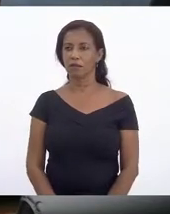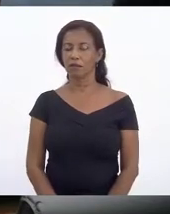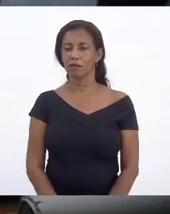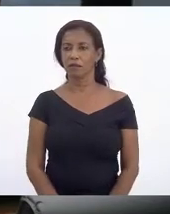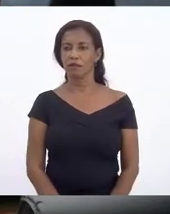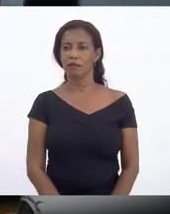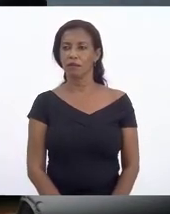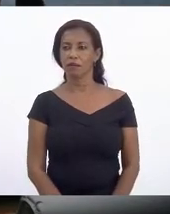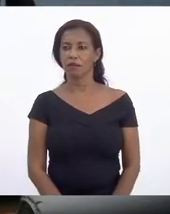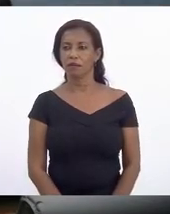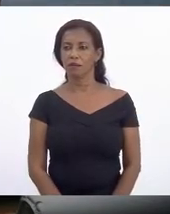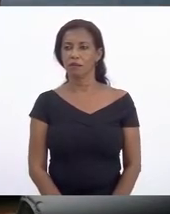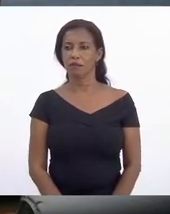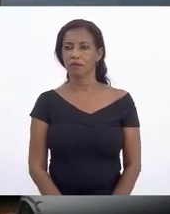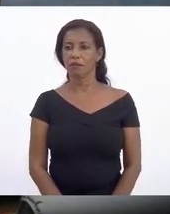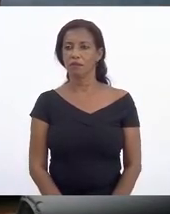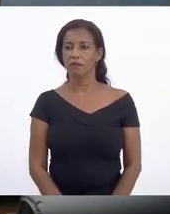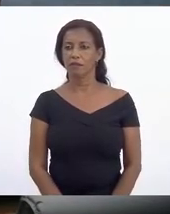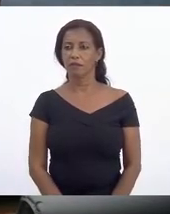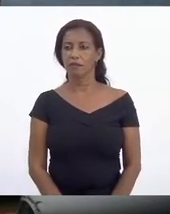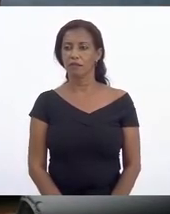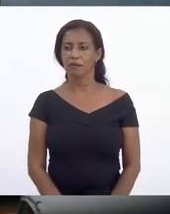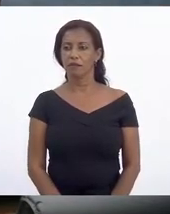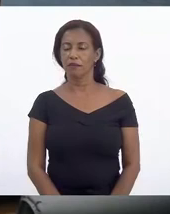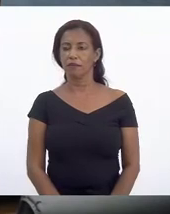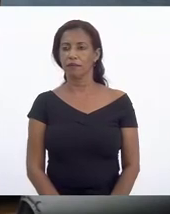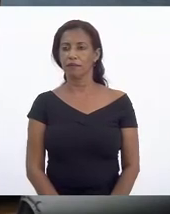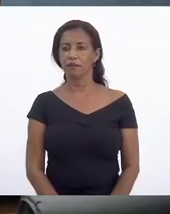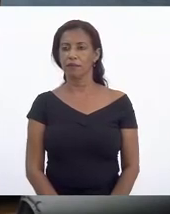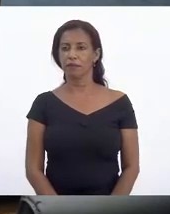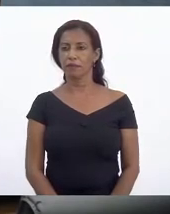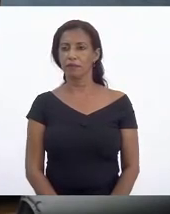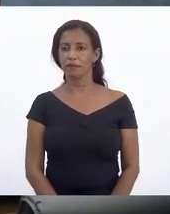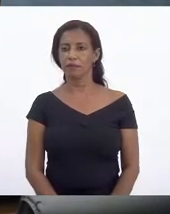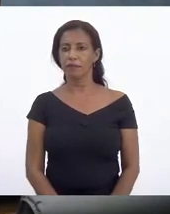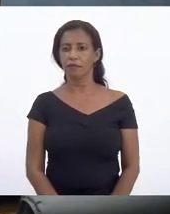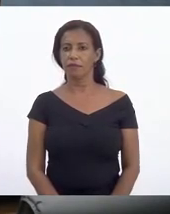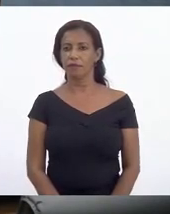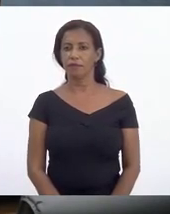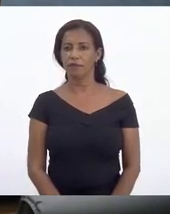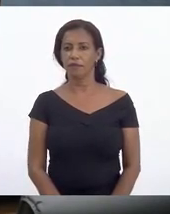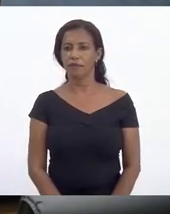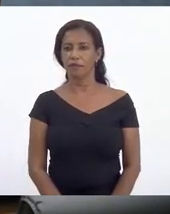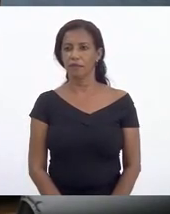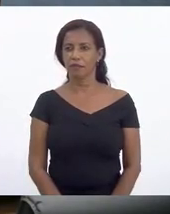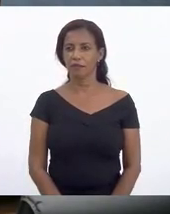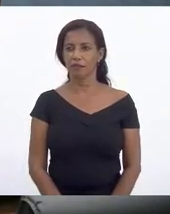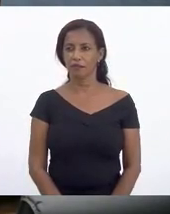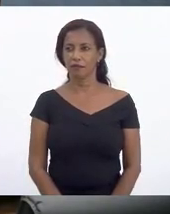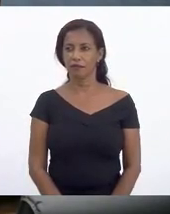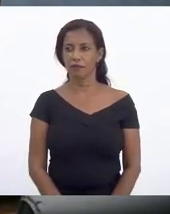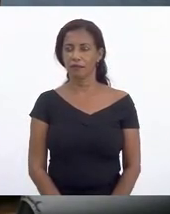Fica tranquilo. Mata, agora deixa eu tirar uma foto aí.